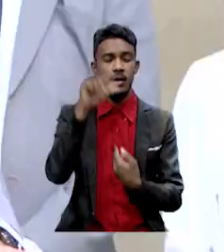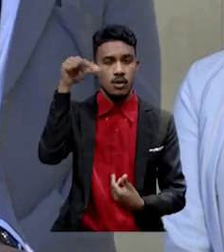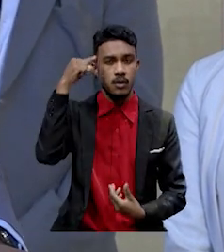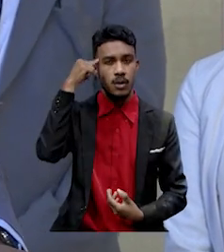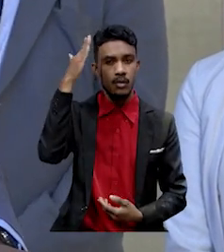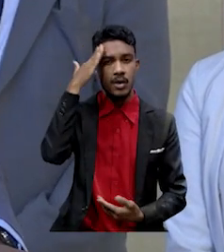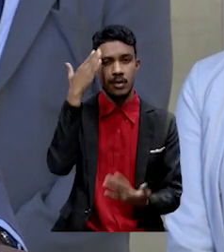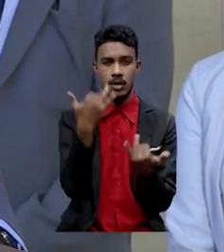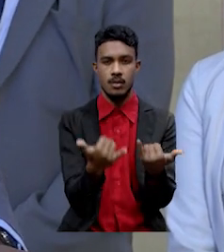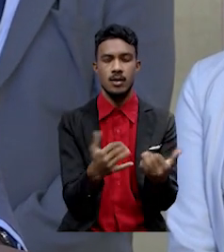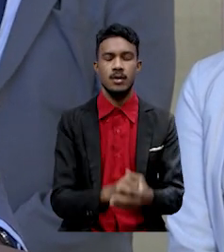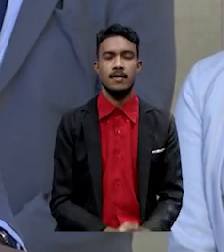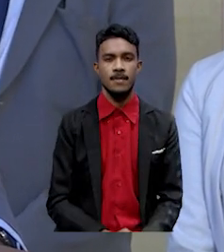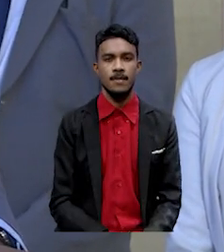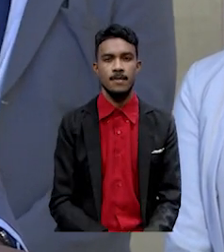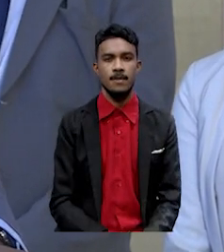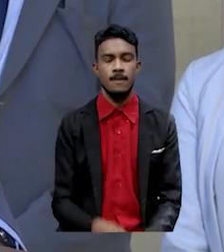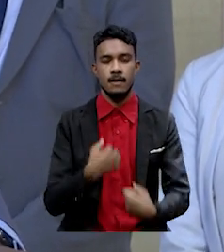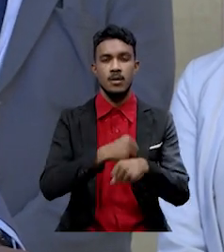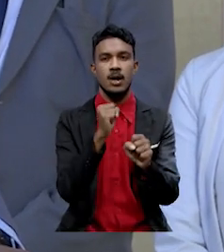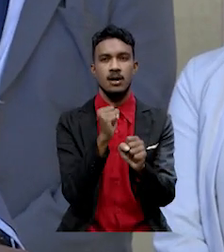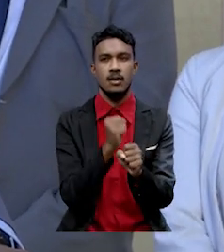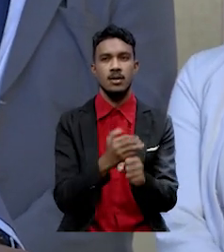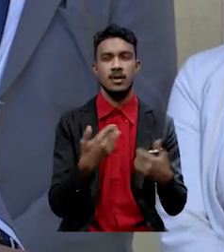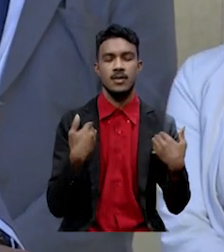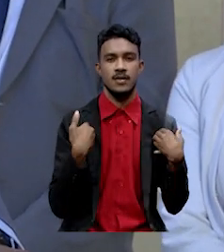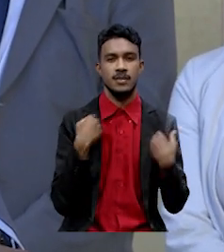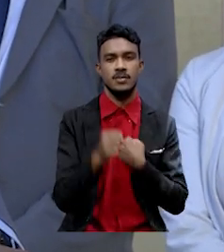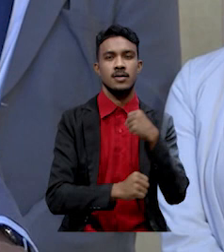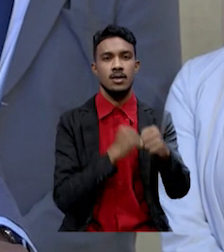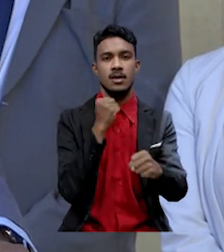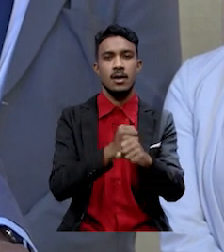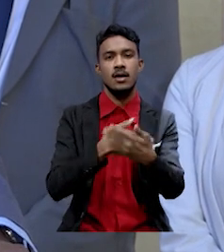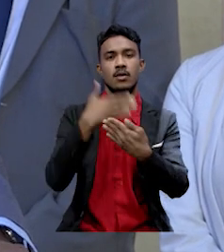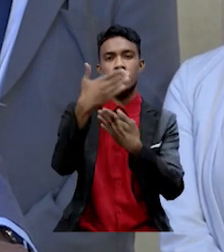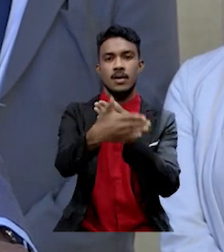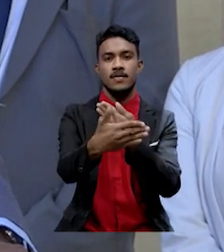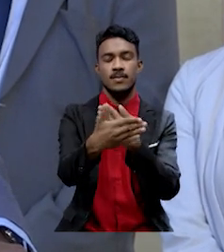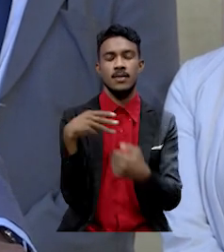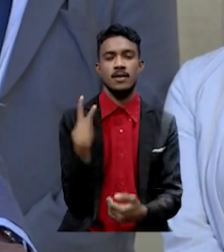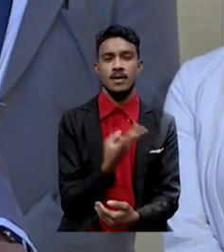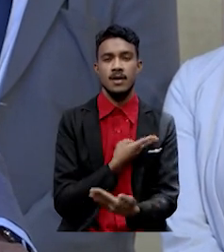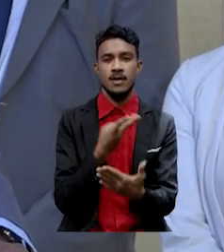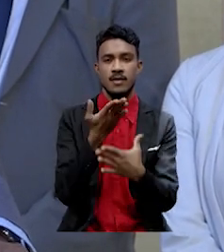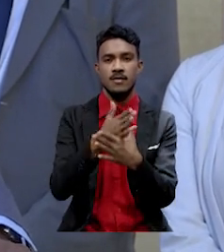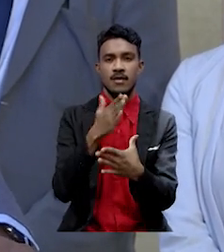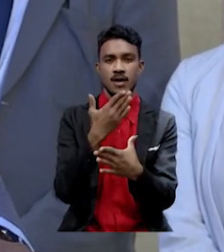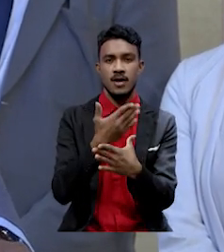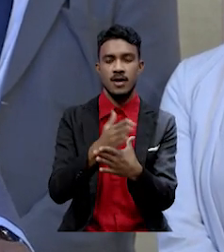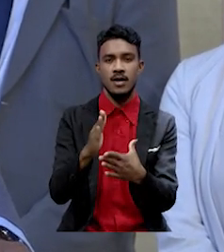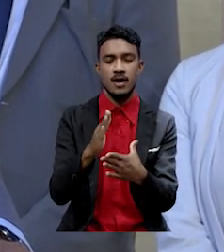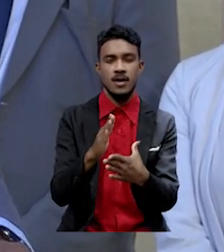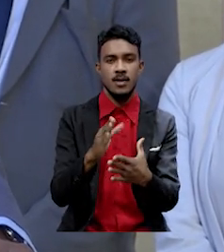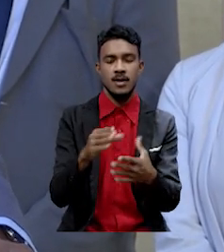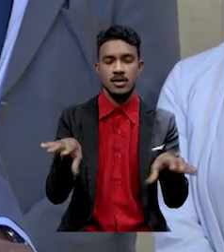hela, atu halo ia tinan oin mai. Ita faha iha componente